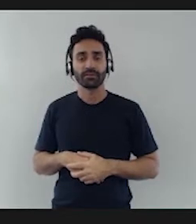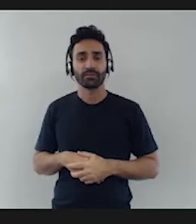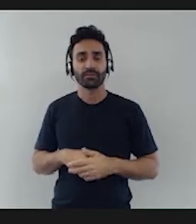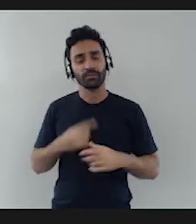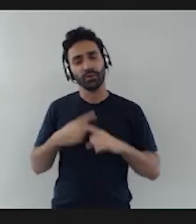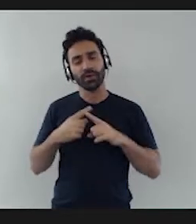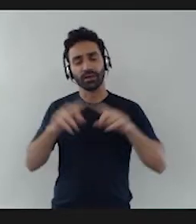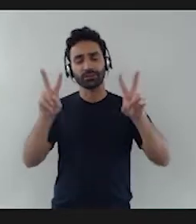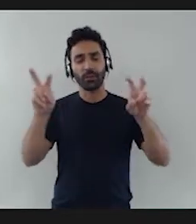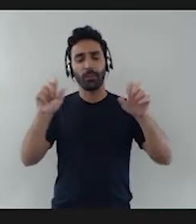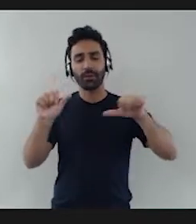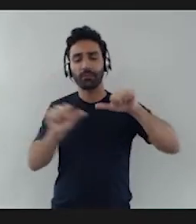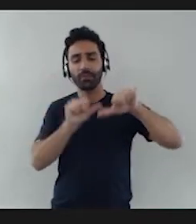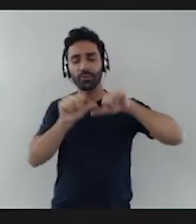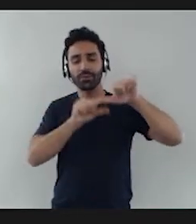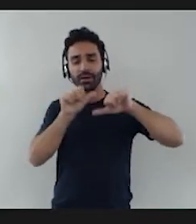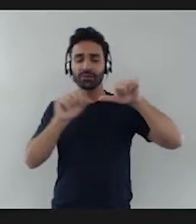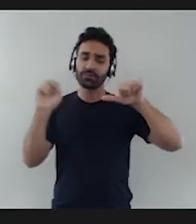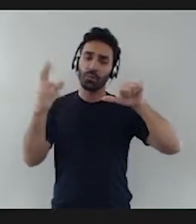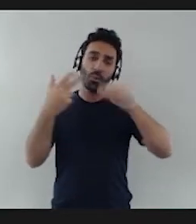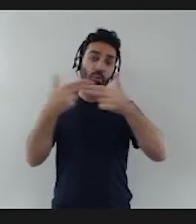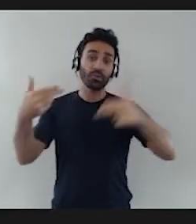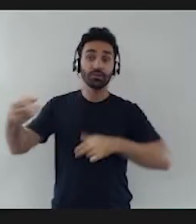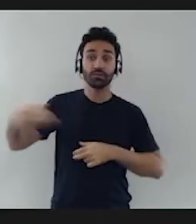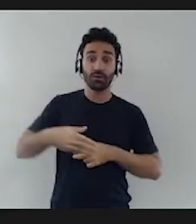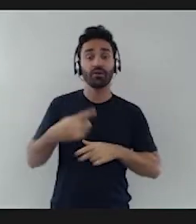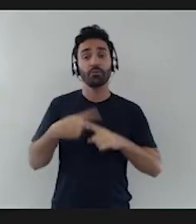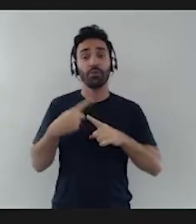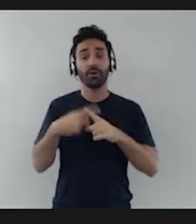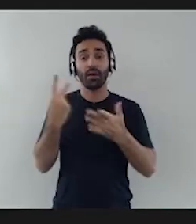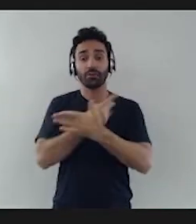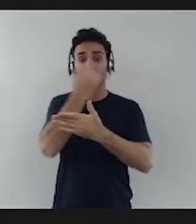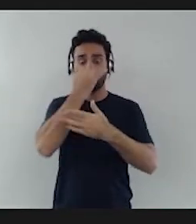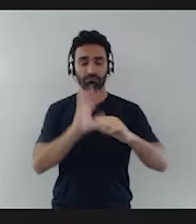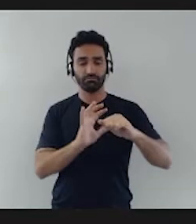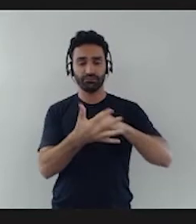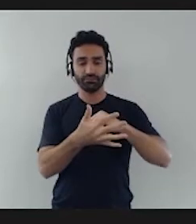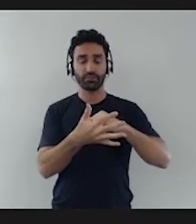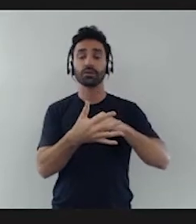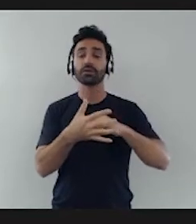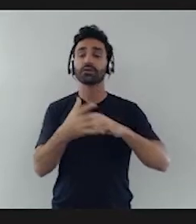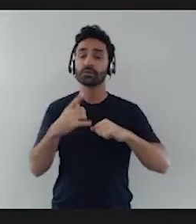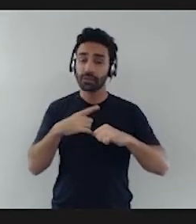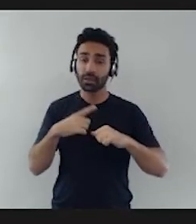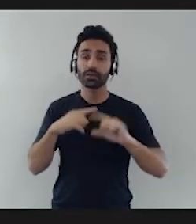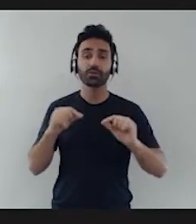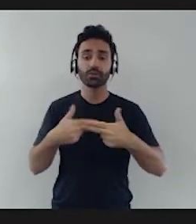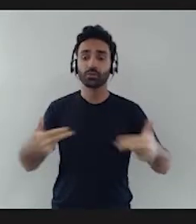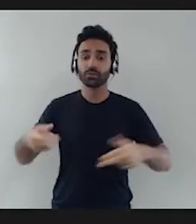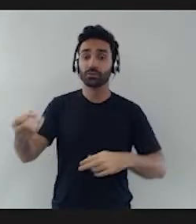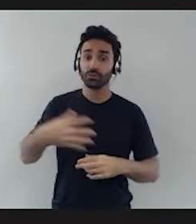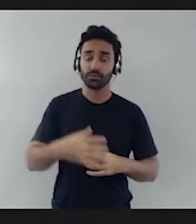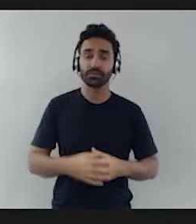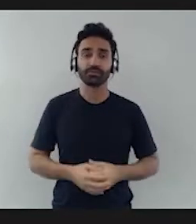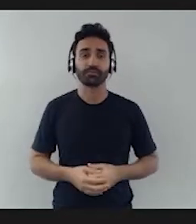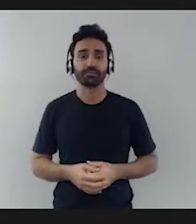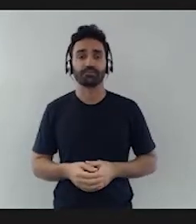das mudanças, das novidades que a Covid-19 trará nas cidades.